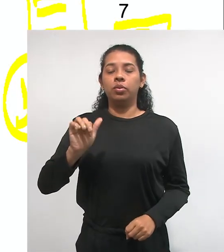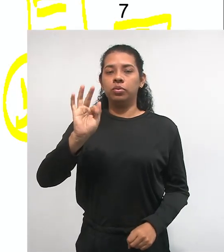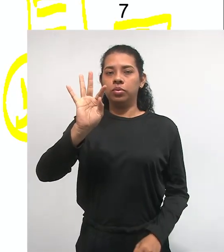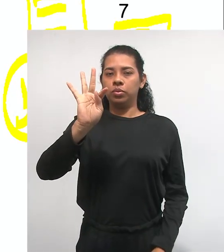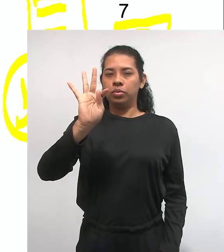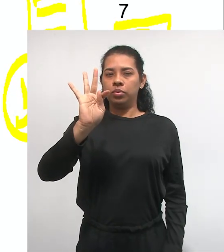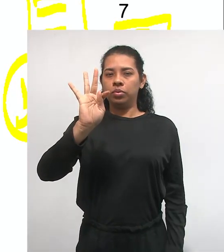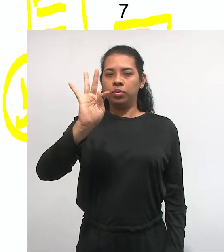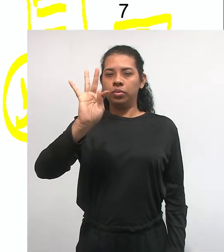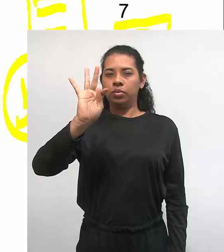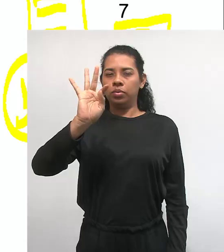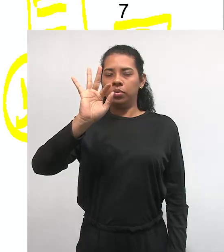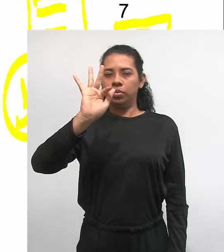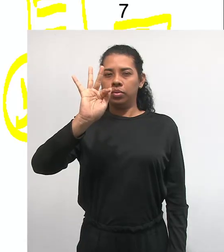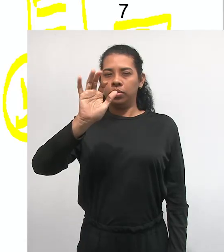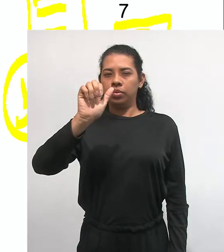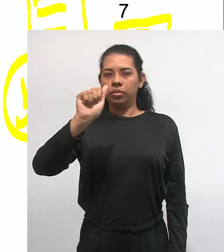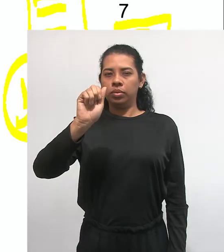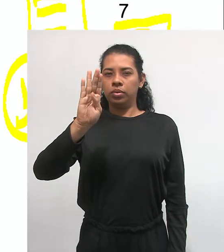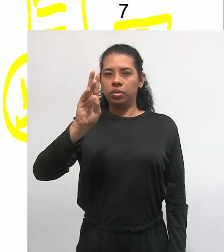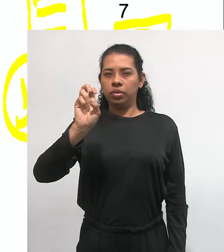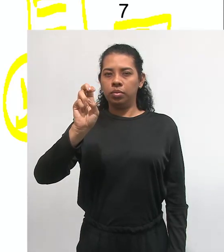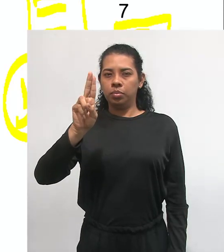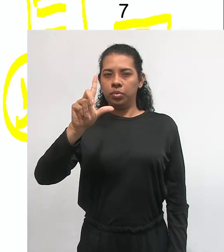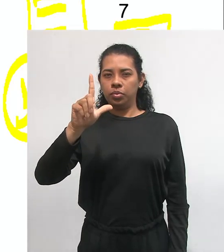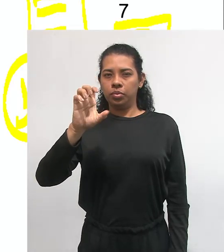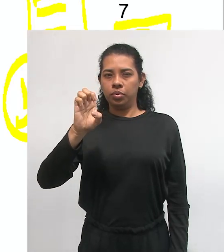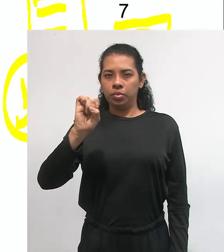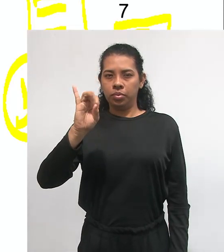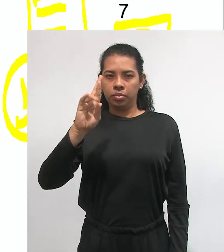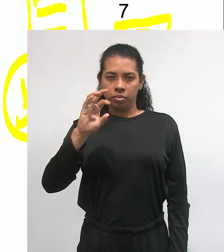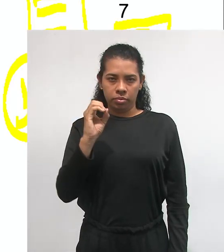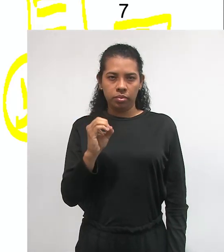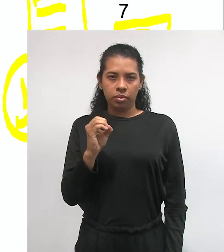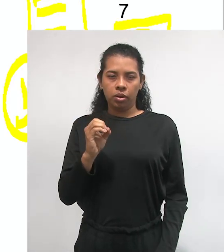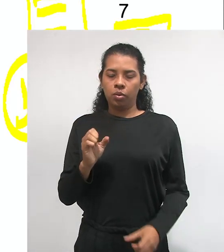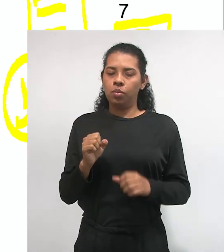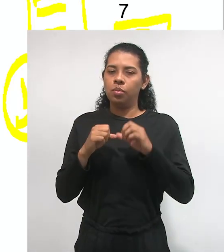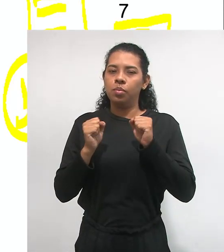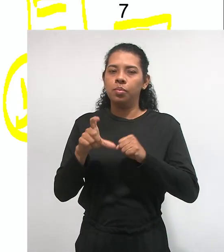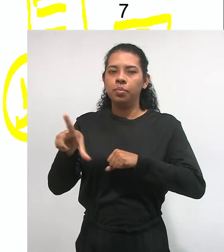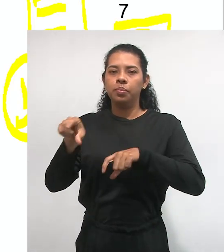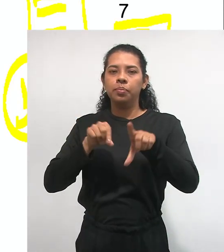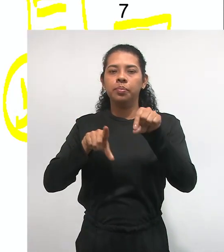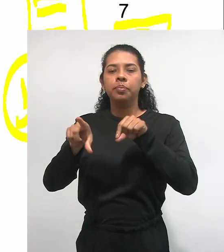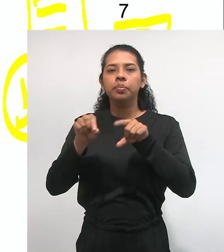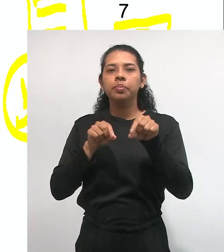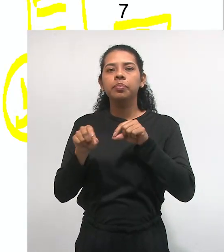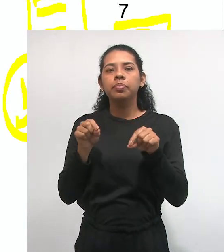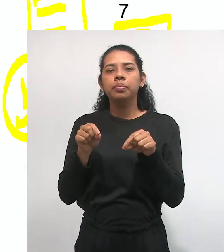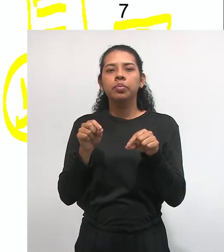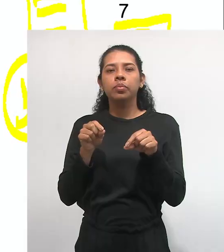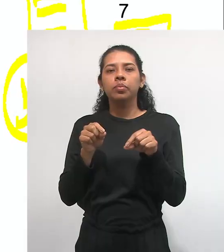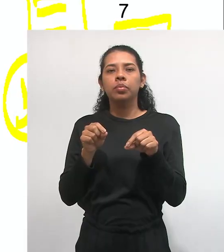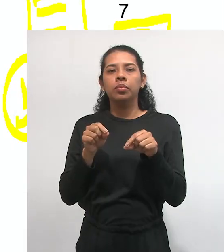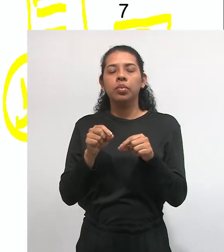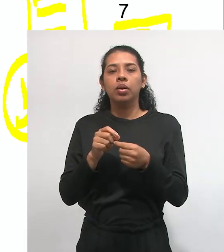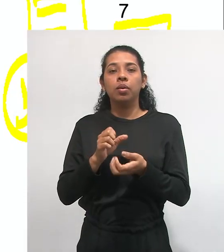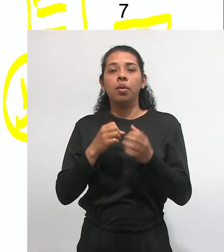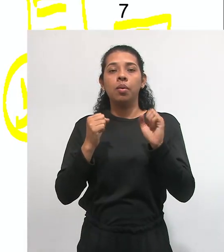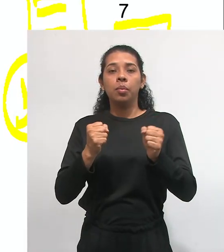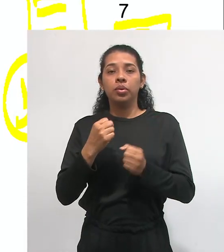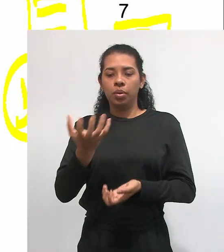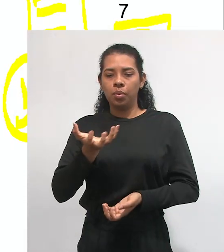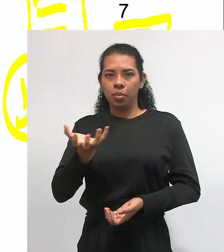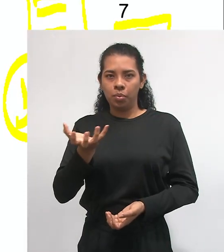tabuleiro através do dado. Existe dado online, existe várias possibilidades. Se você não tiver um